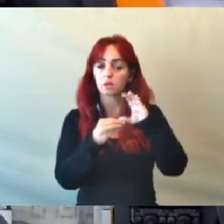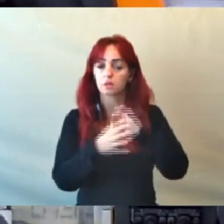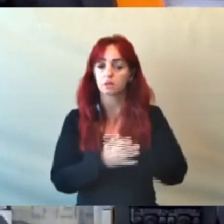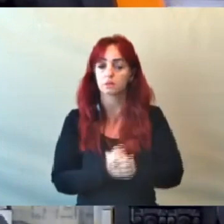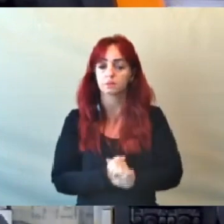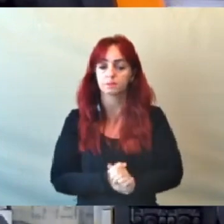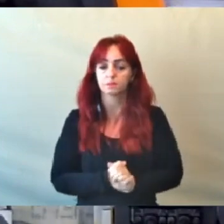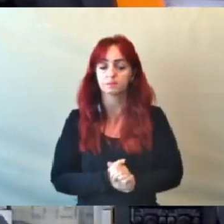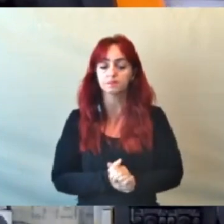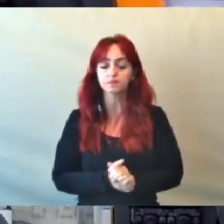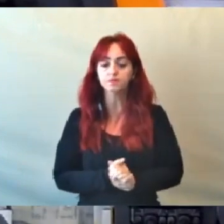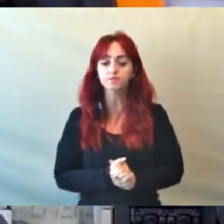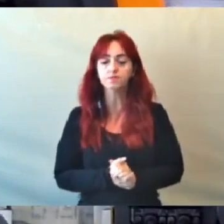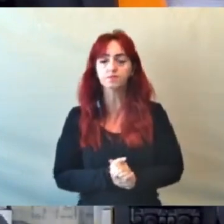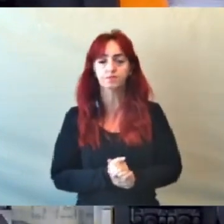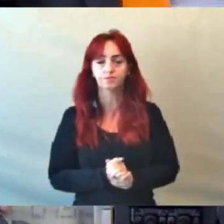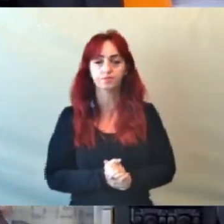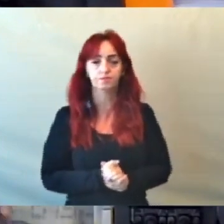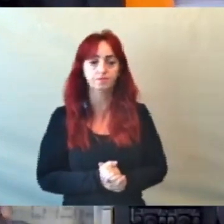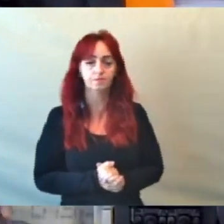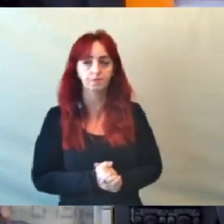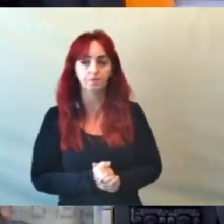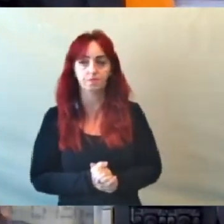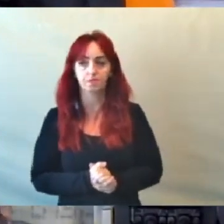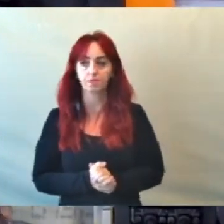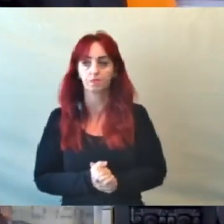um termo aqui no chat, é só a senhora,